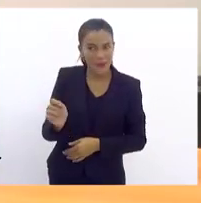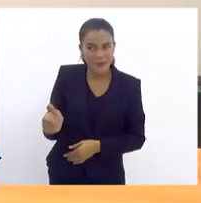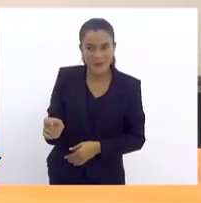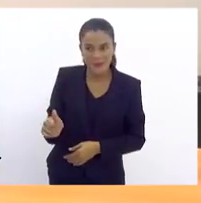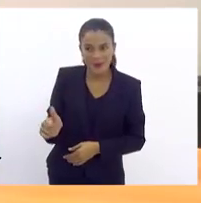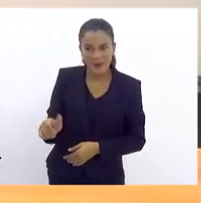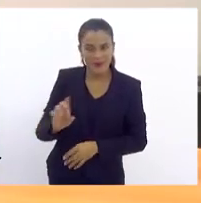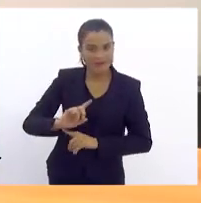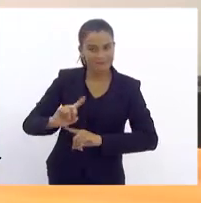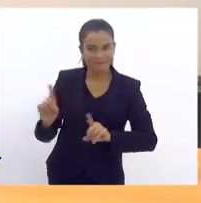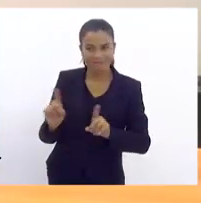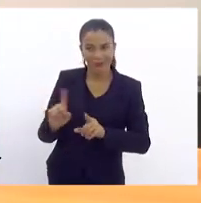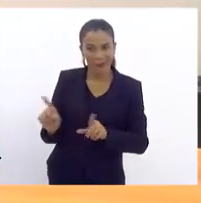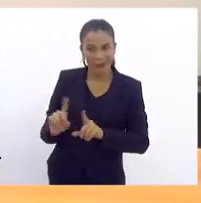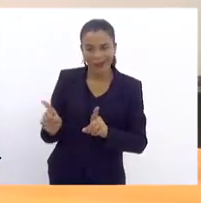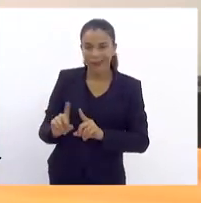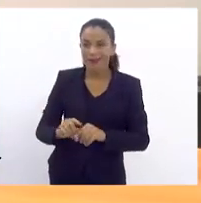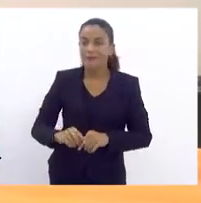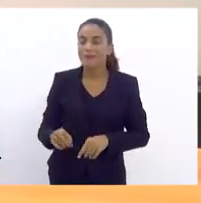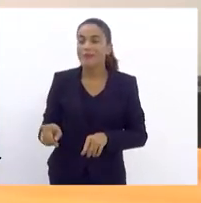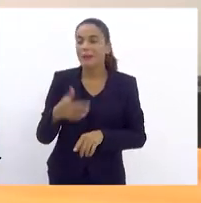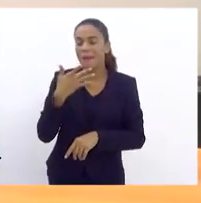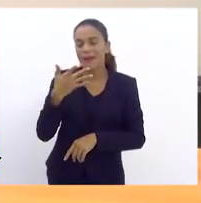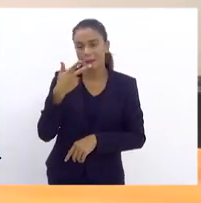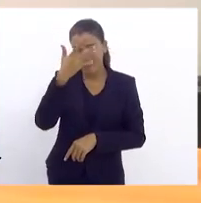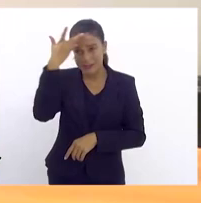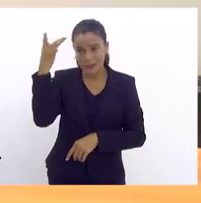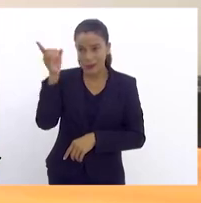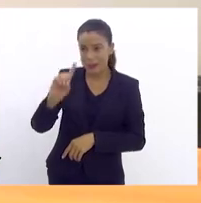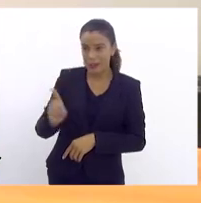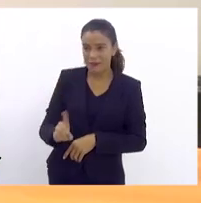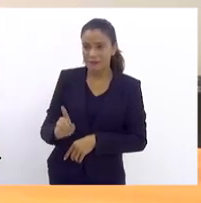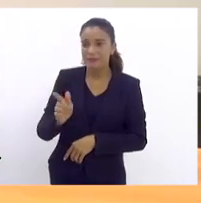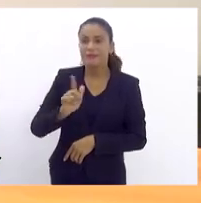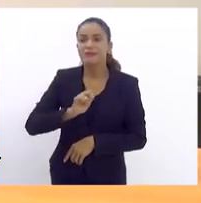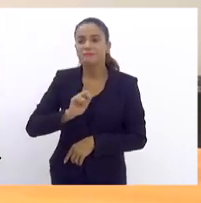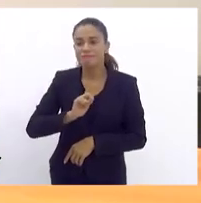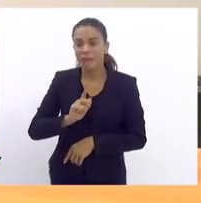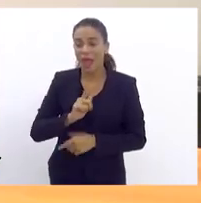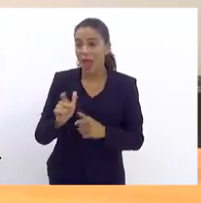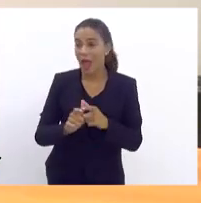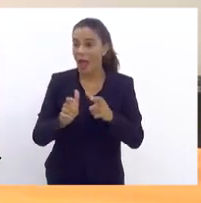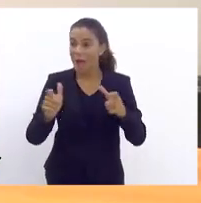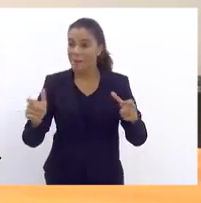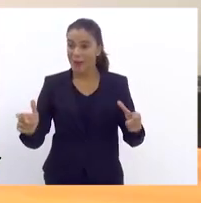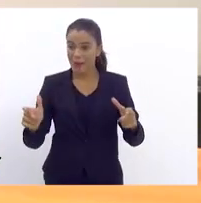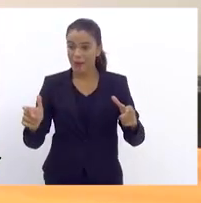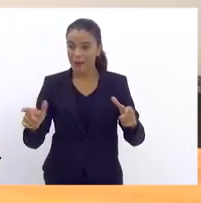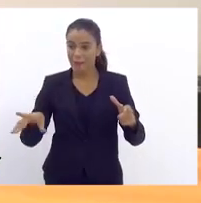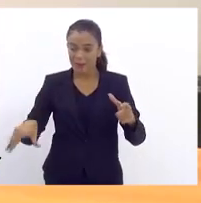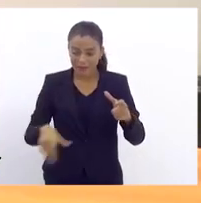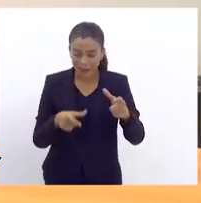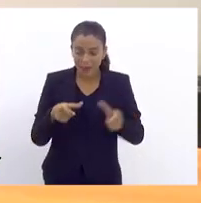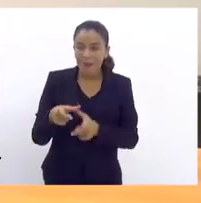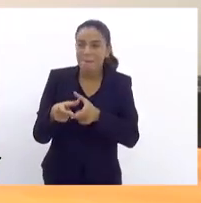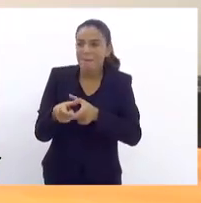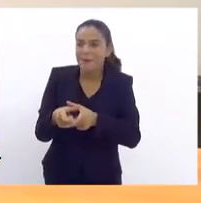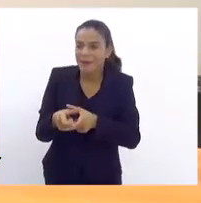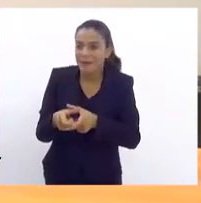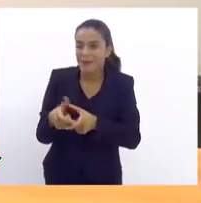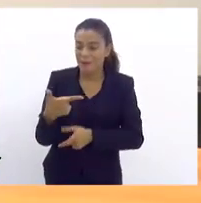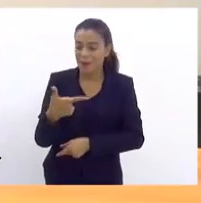Eu costumo dizer que as pessoas com deficiências são a maioria da minoria porque